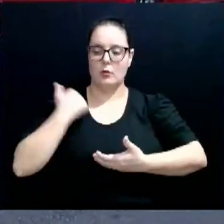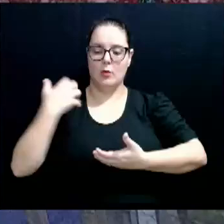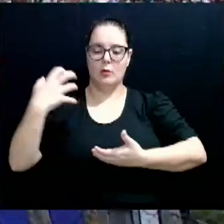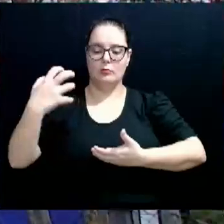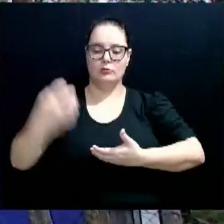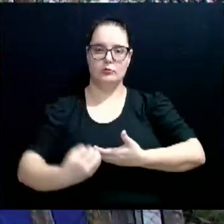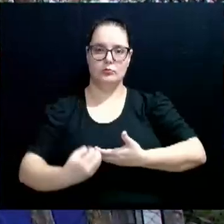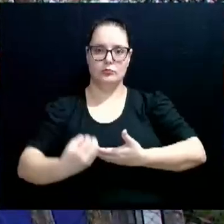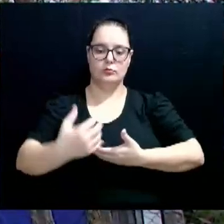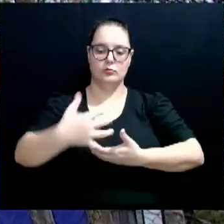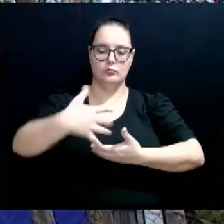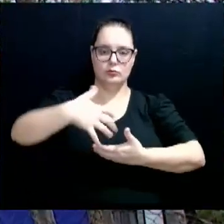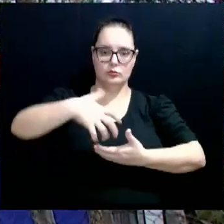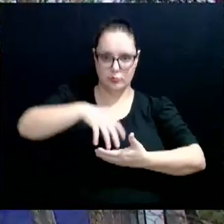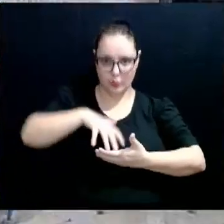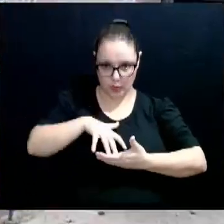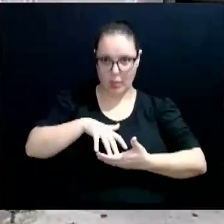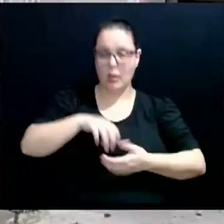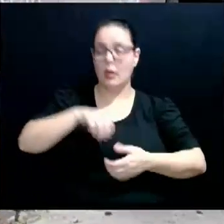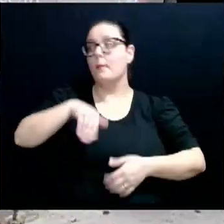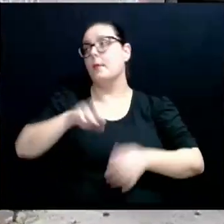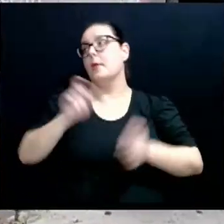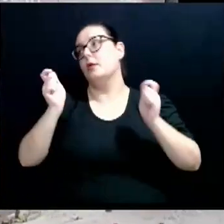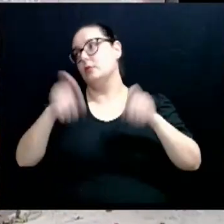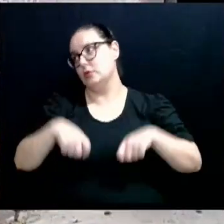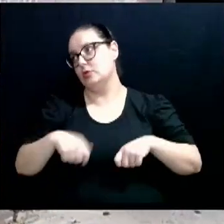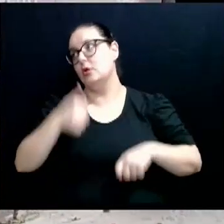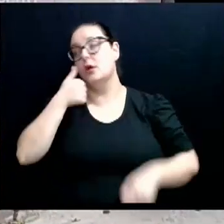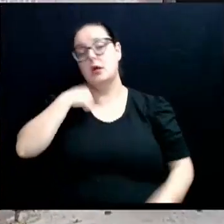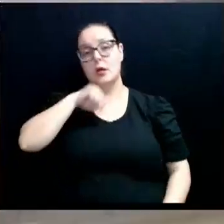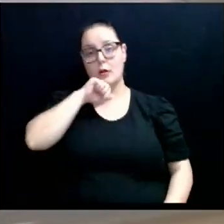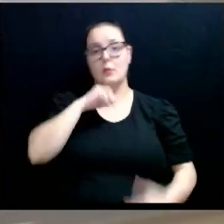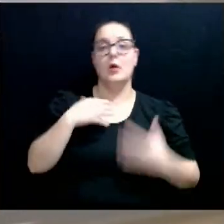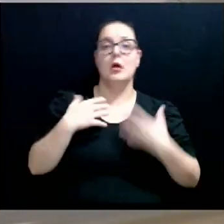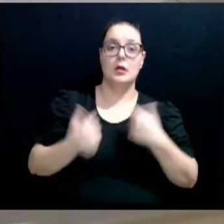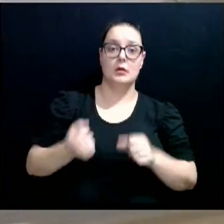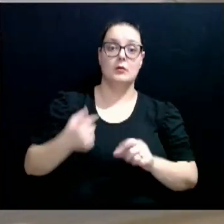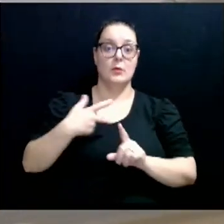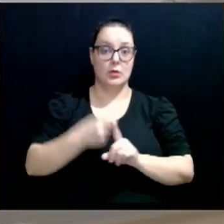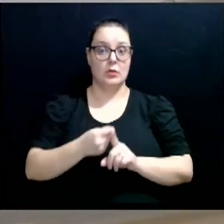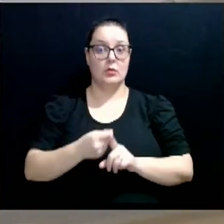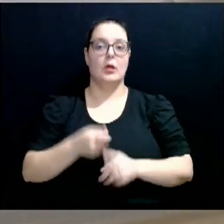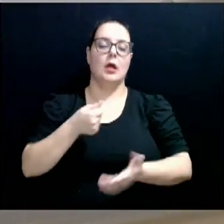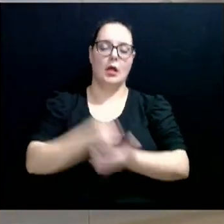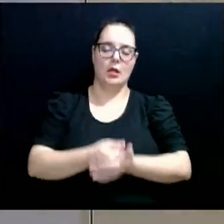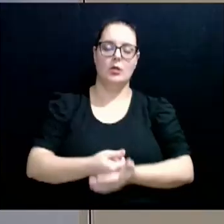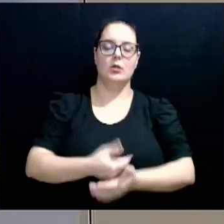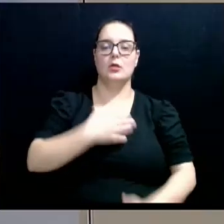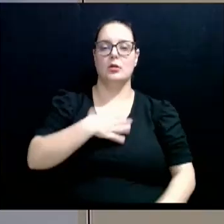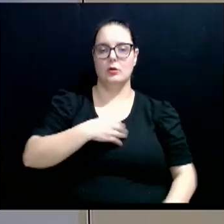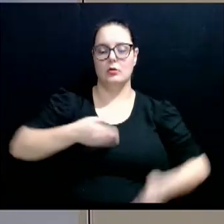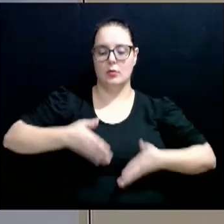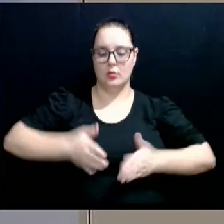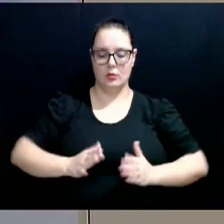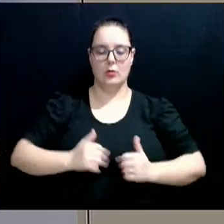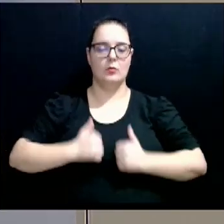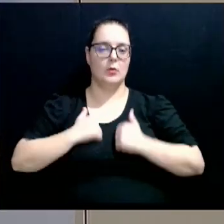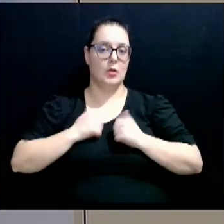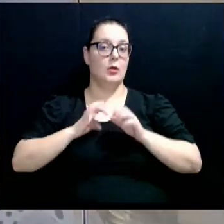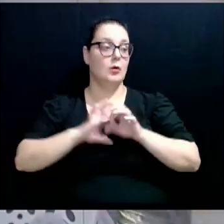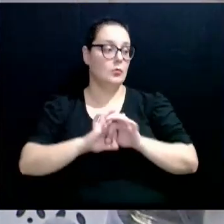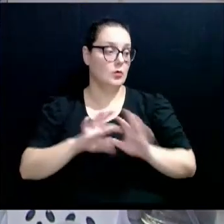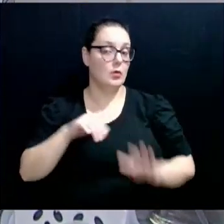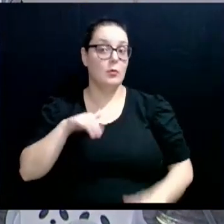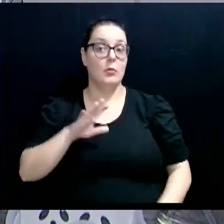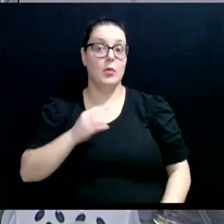é mais efetiva. Então a mãe recebendo a vacina, ela garante que o filho já nasça protegido. E foram disponibilizadas mais de